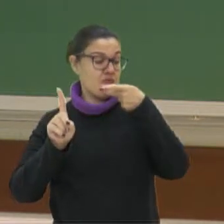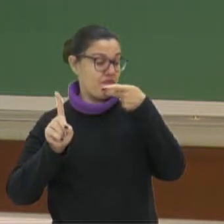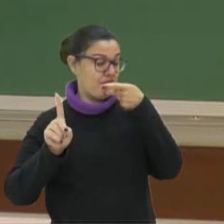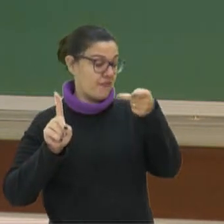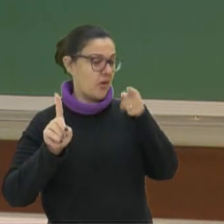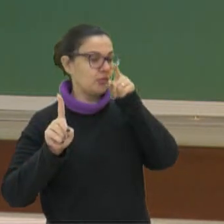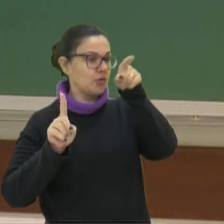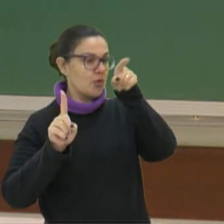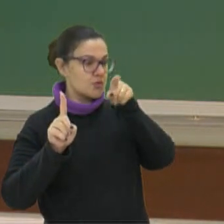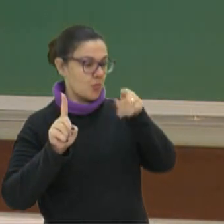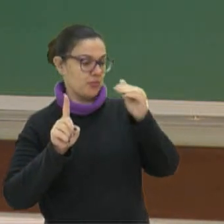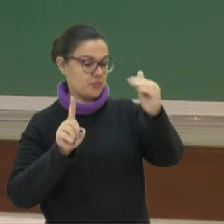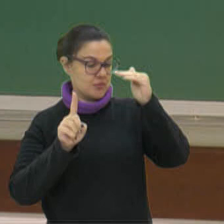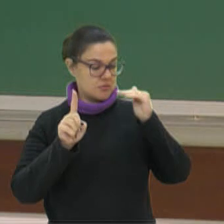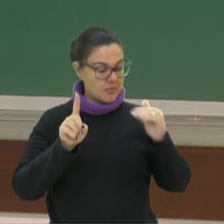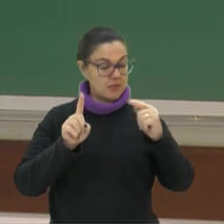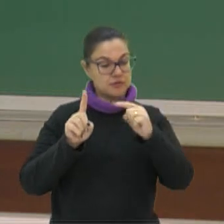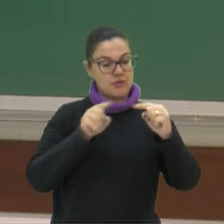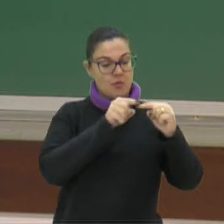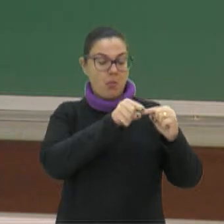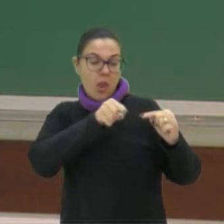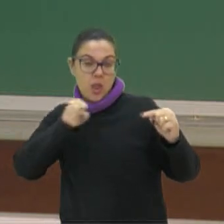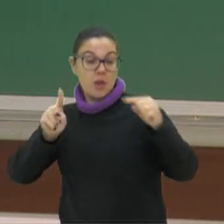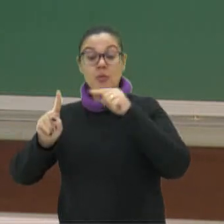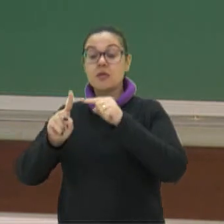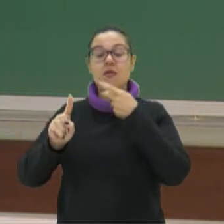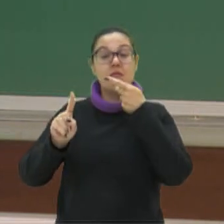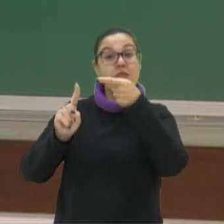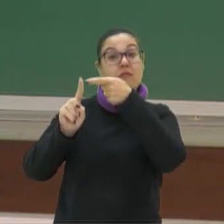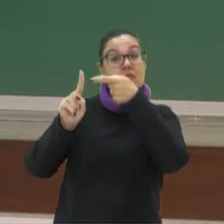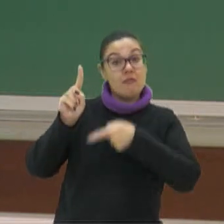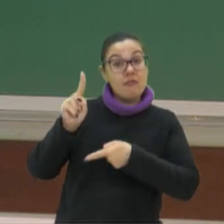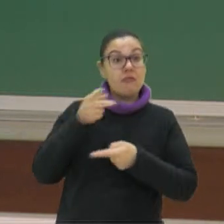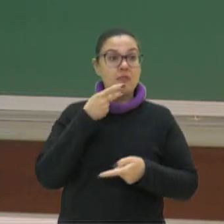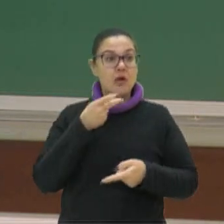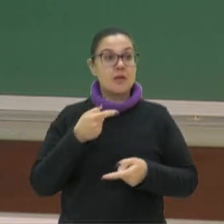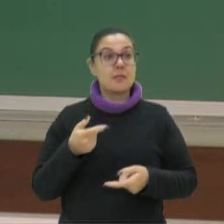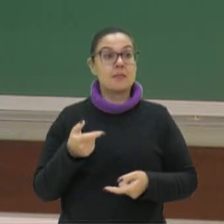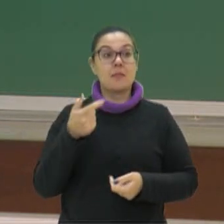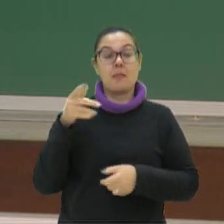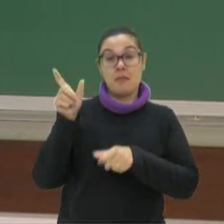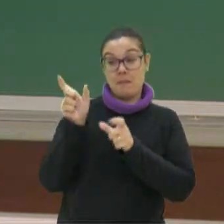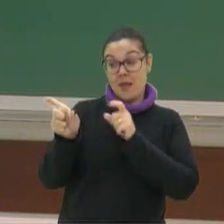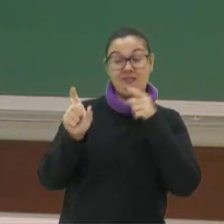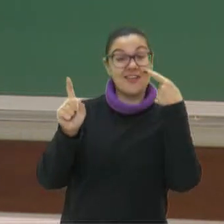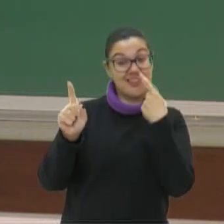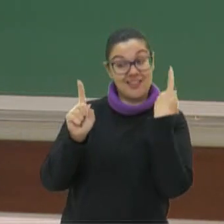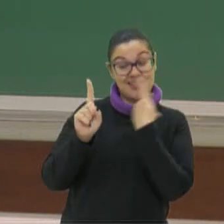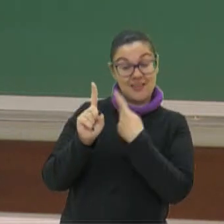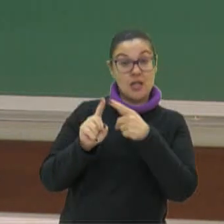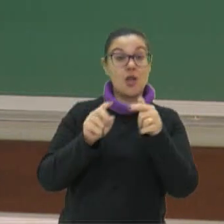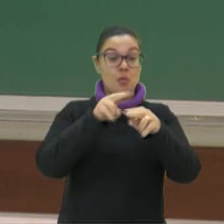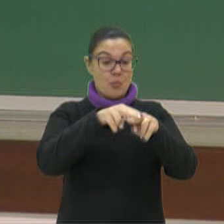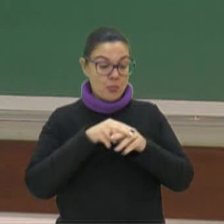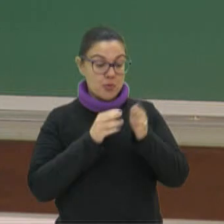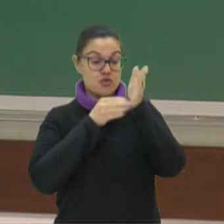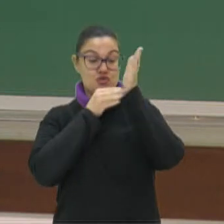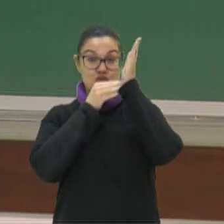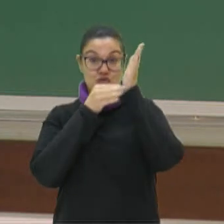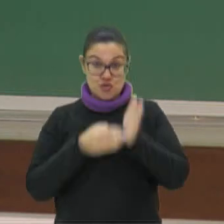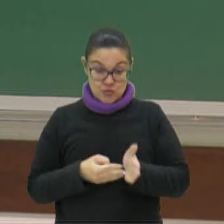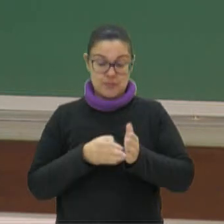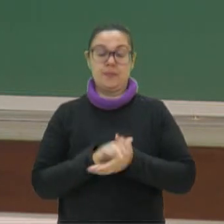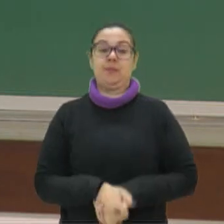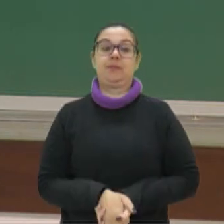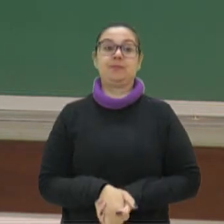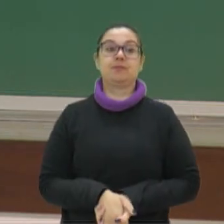disse, na outra linha, travessão, e aí eu vou dizer o que ele disse com as palavras dele, por isso que o discurso é direto,